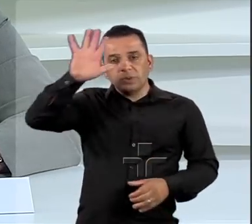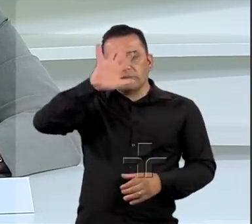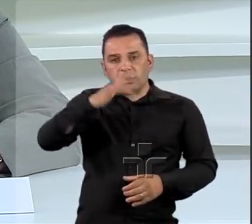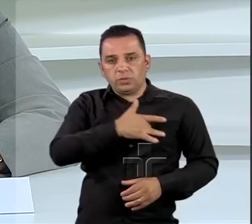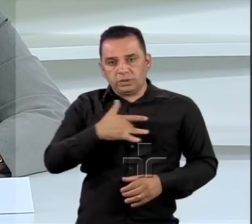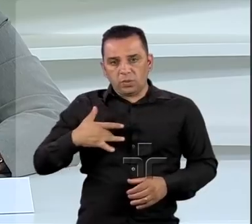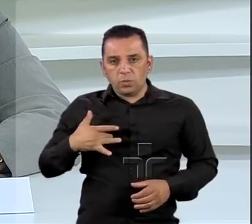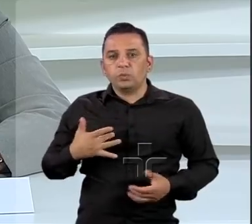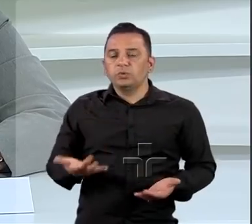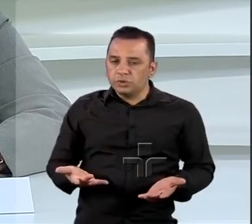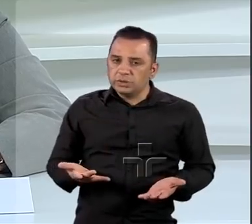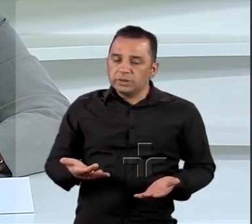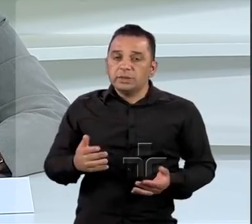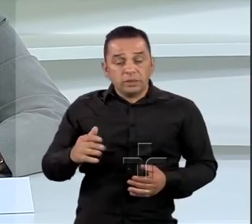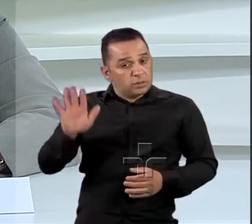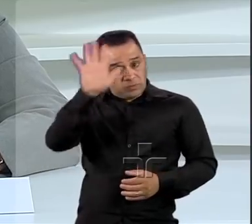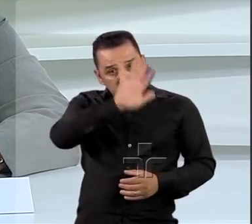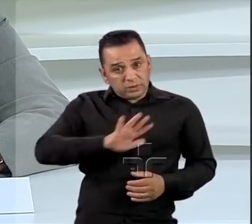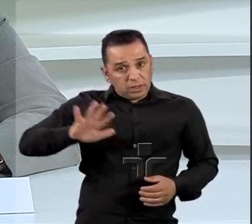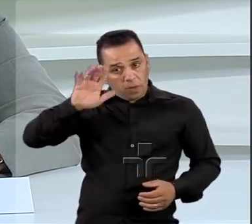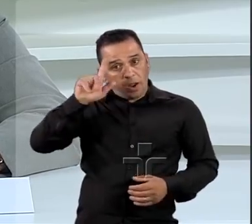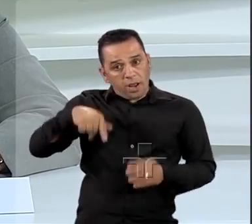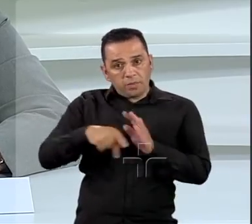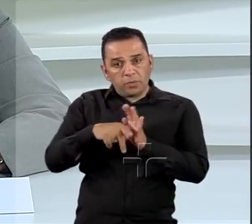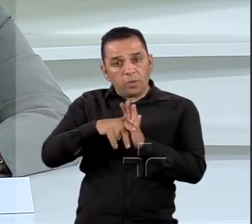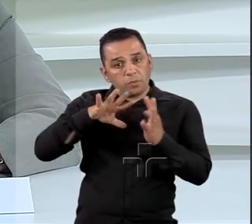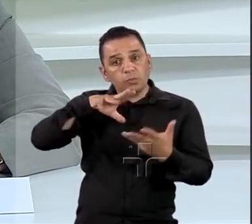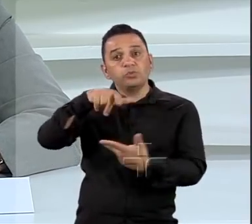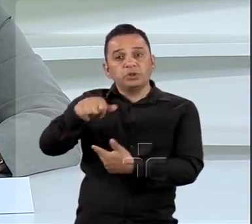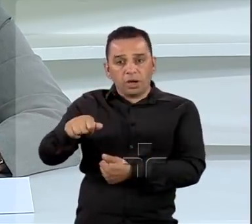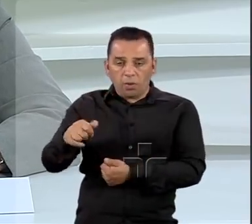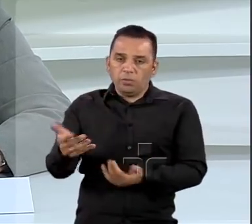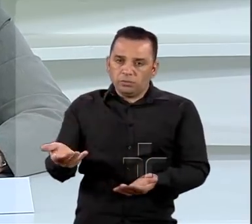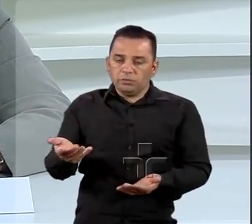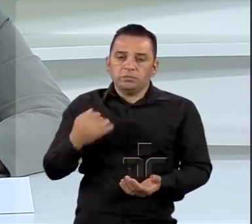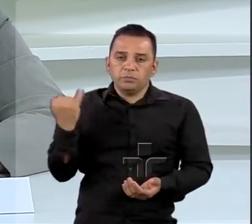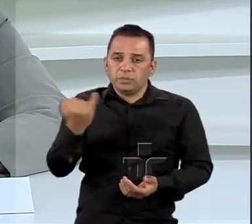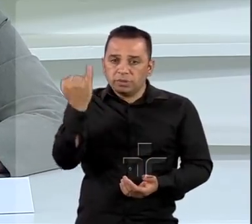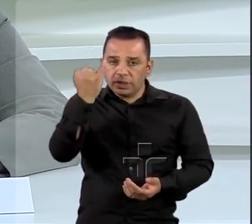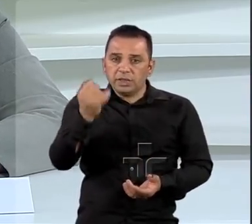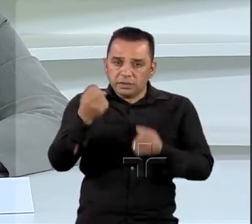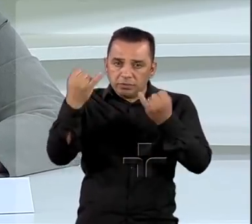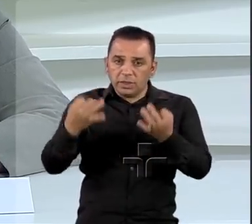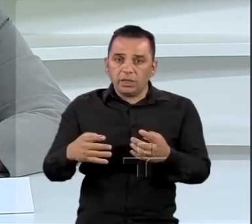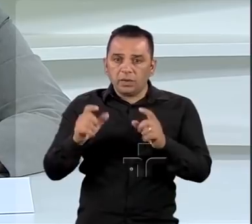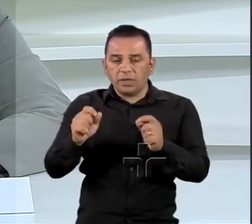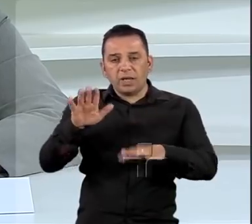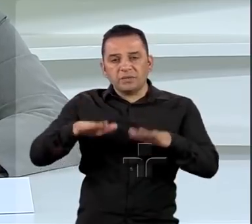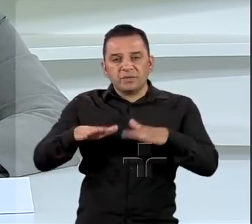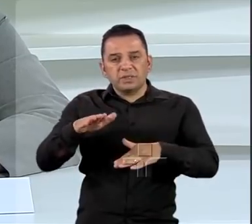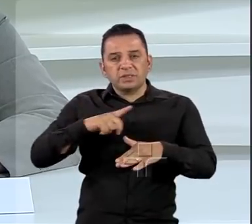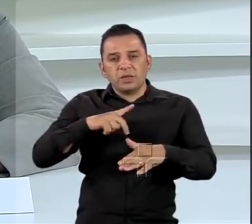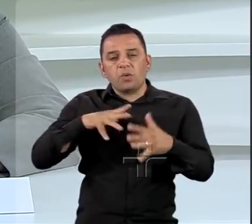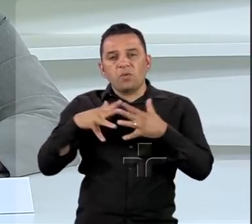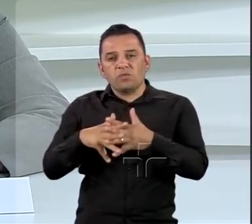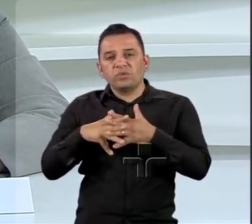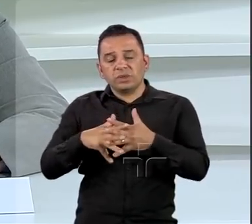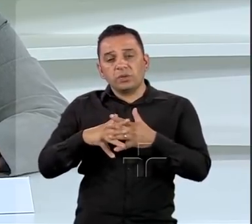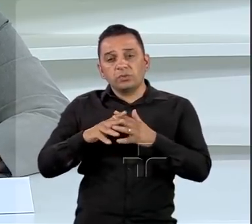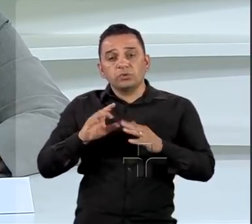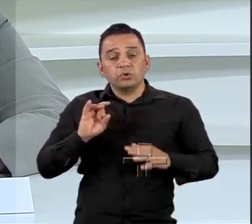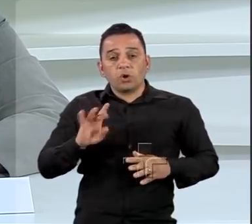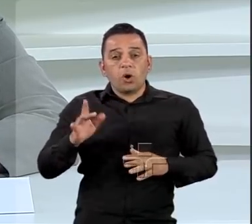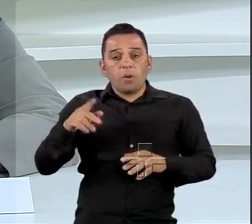caráter universal, ele é internacional, é importante que se diga. Às vezes existe uma certa confusão de pensar que só um país